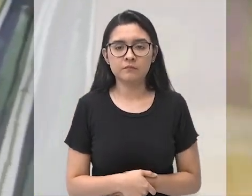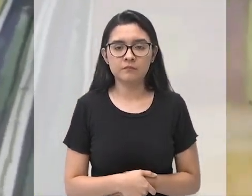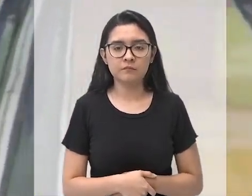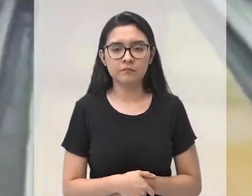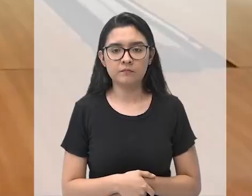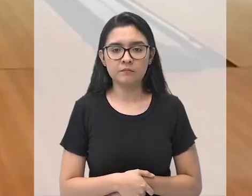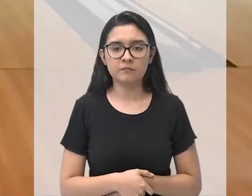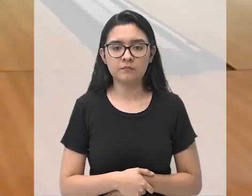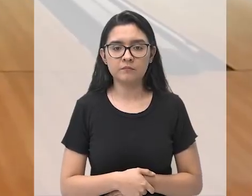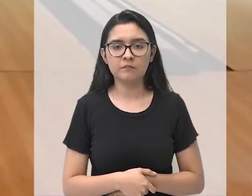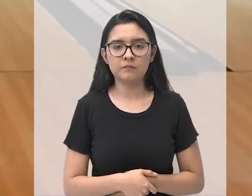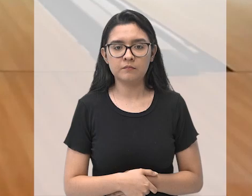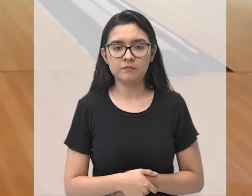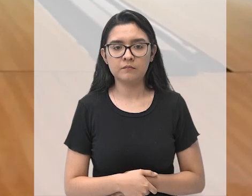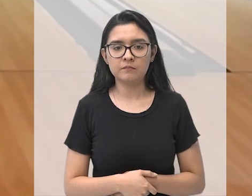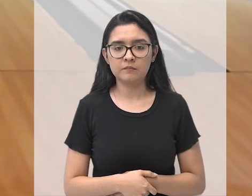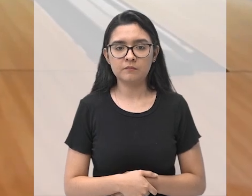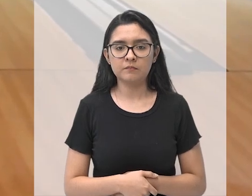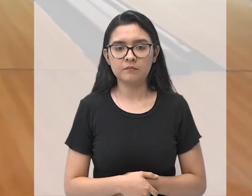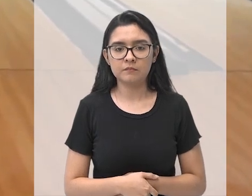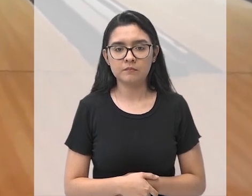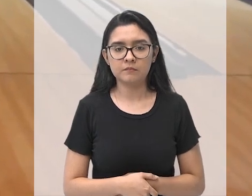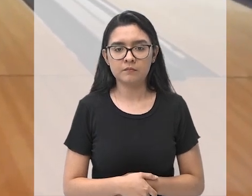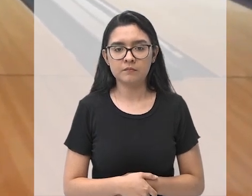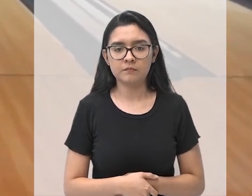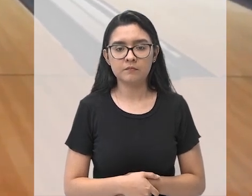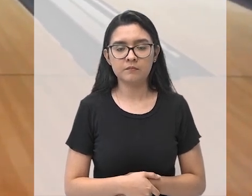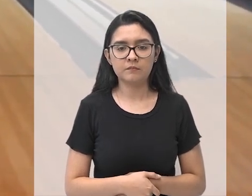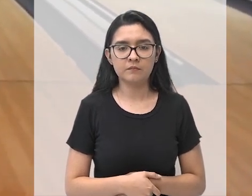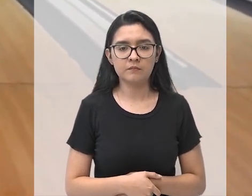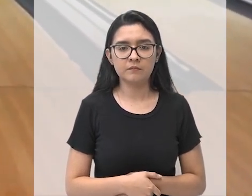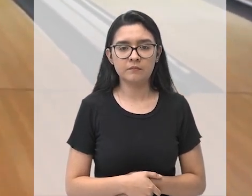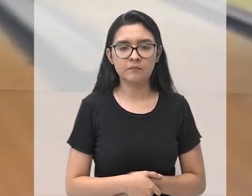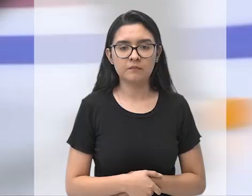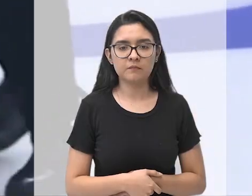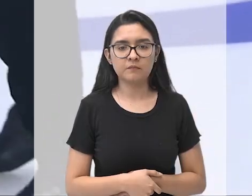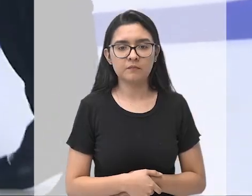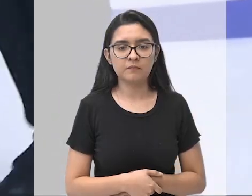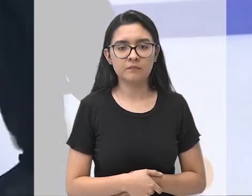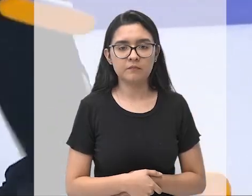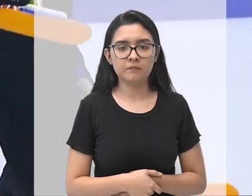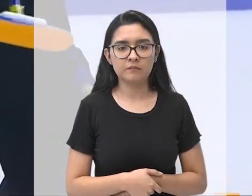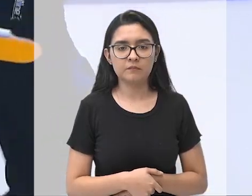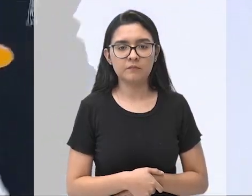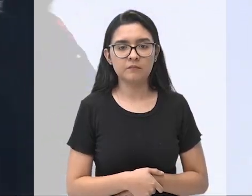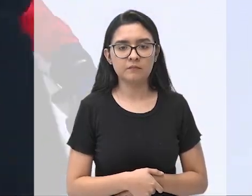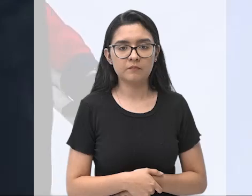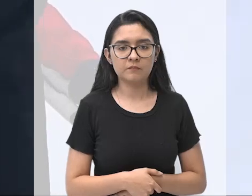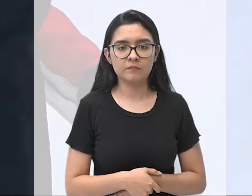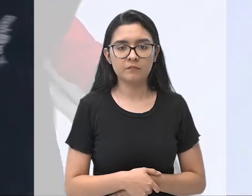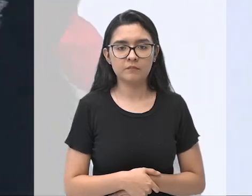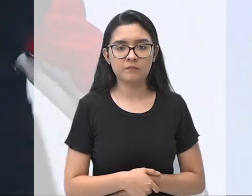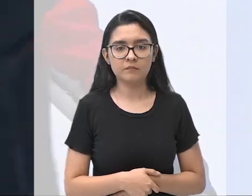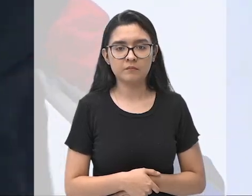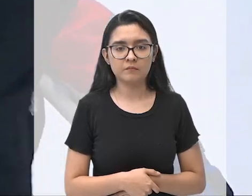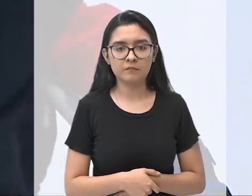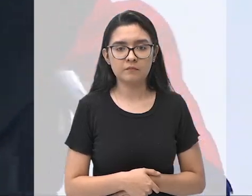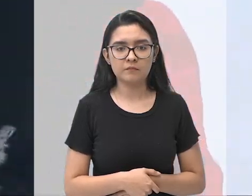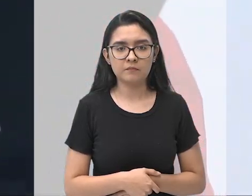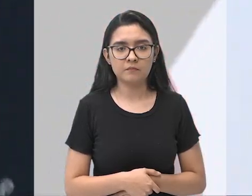do jogador é que determina a vitória, ou seja, é a forma como ele fez, que